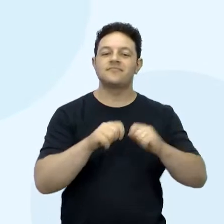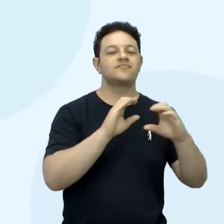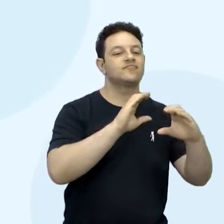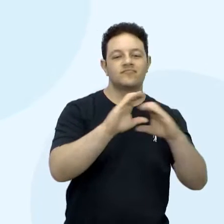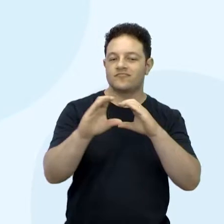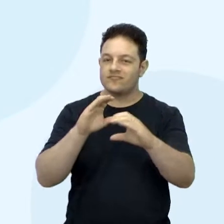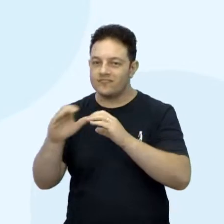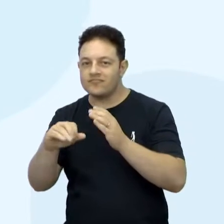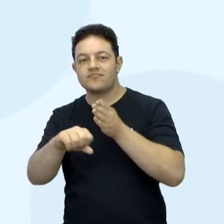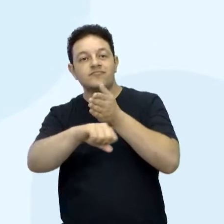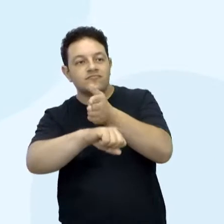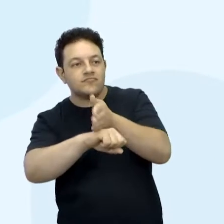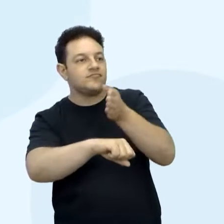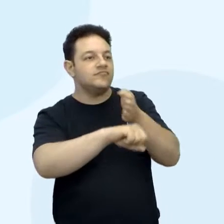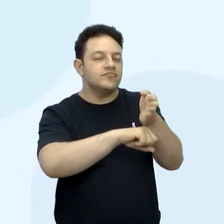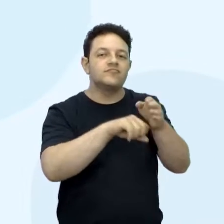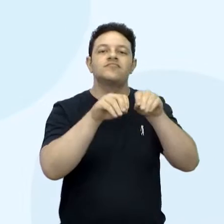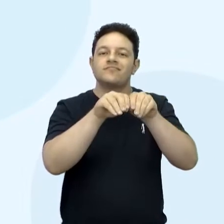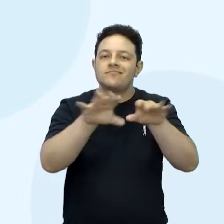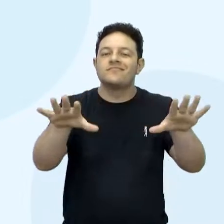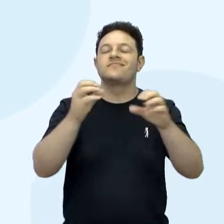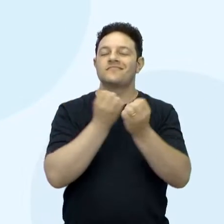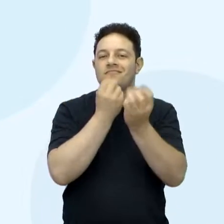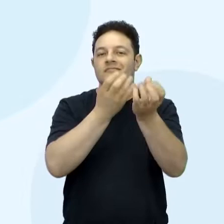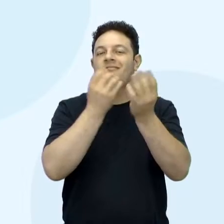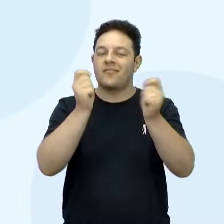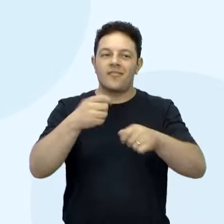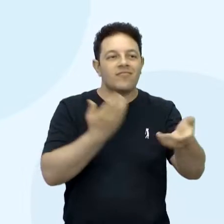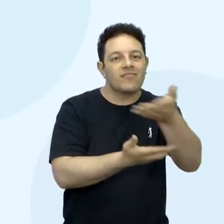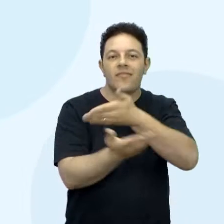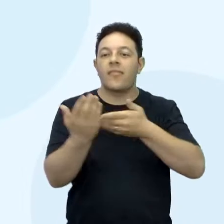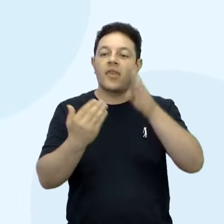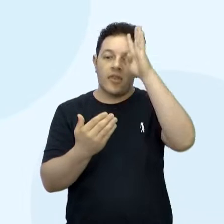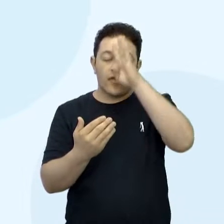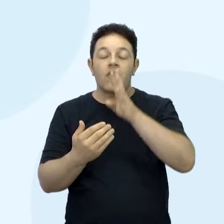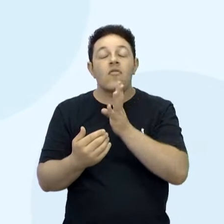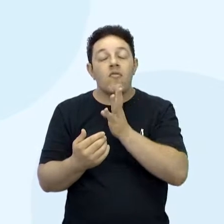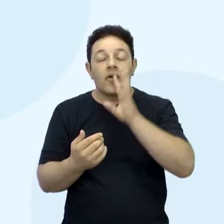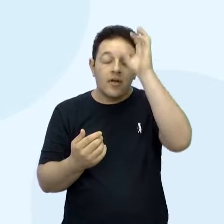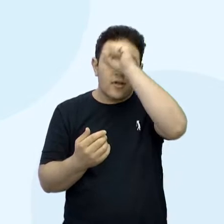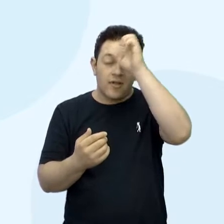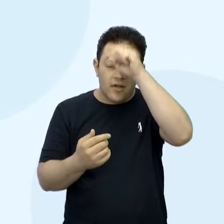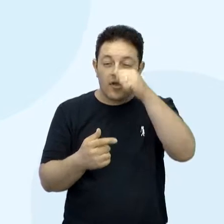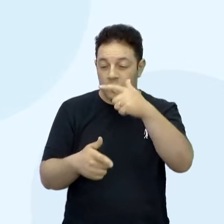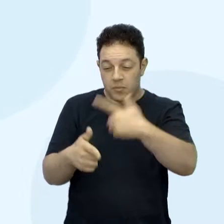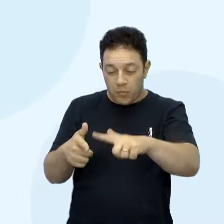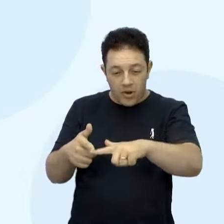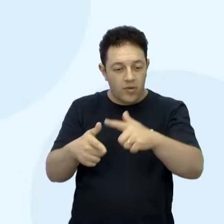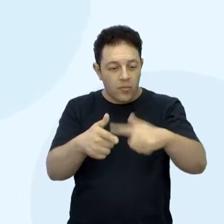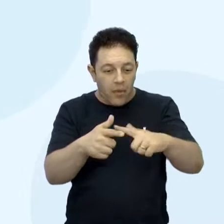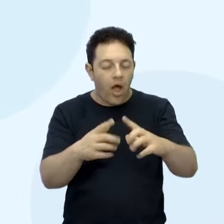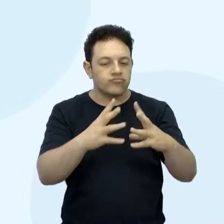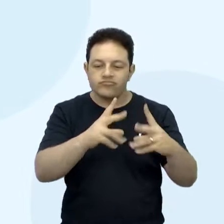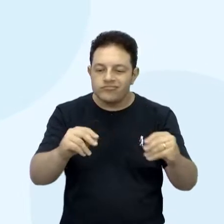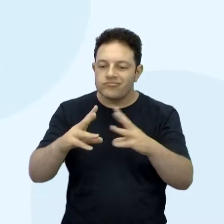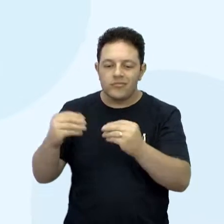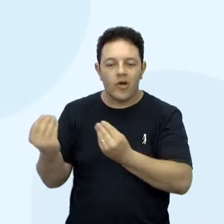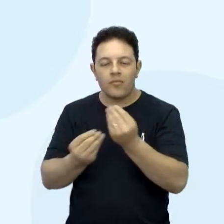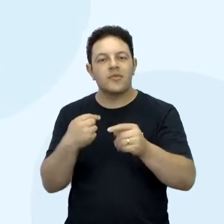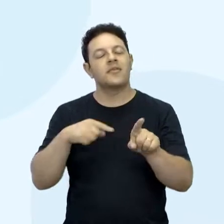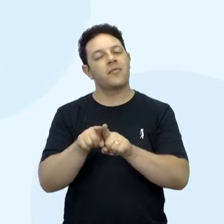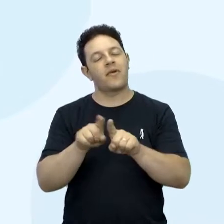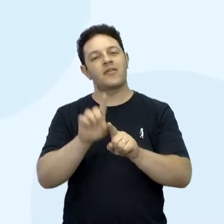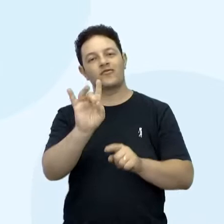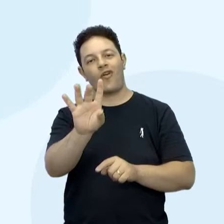comunicar, acessar e difundir informações, produzir conhecimentos, resolver problemas e exercer o